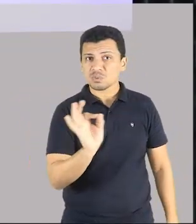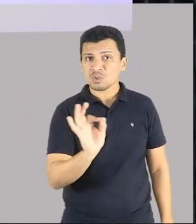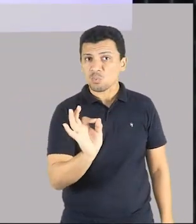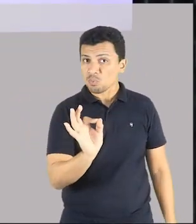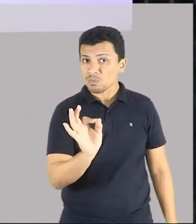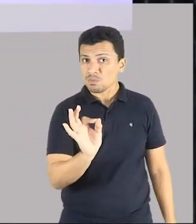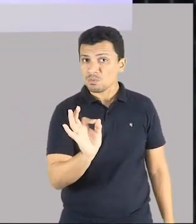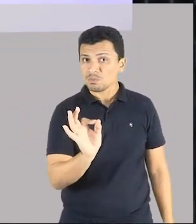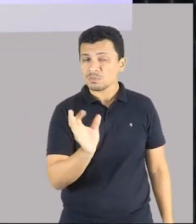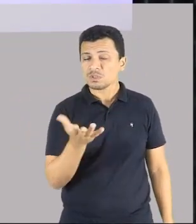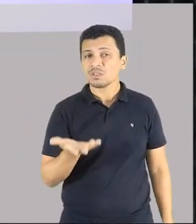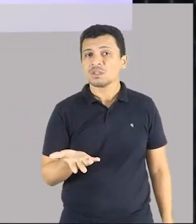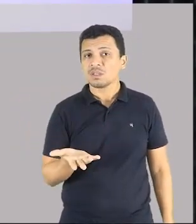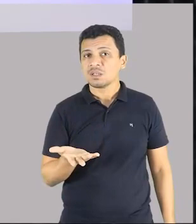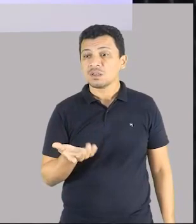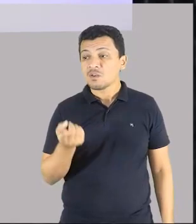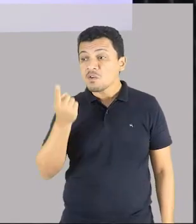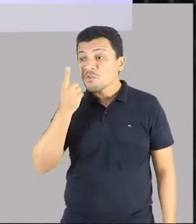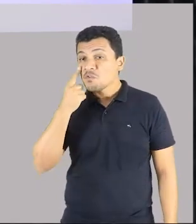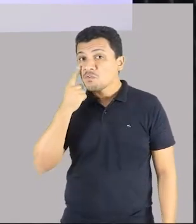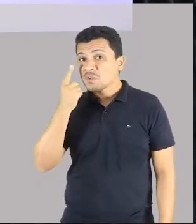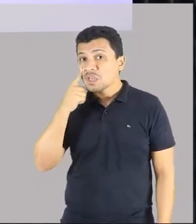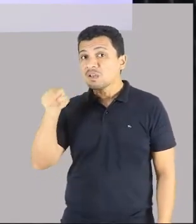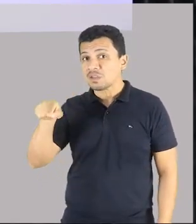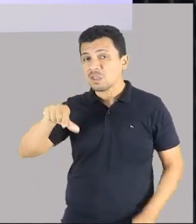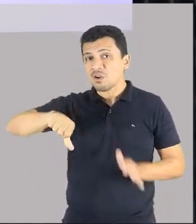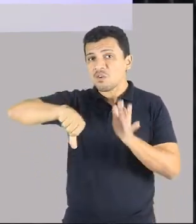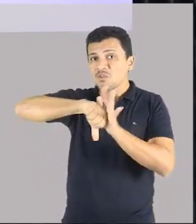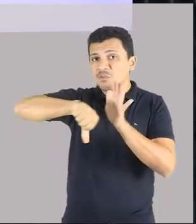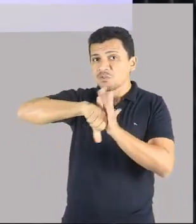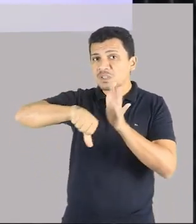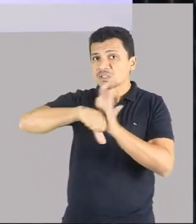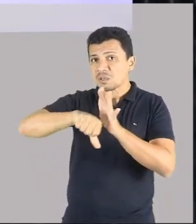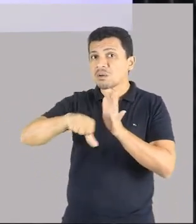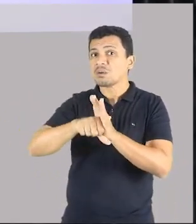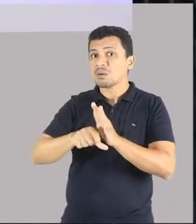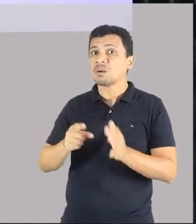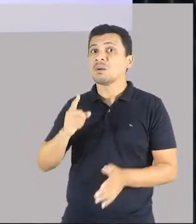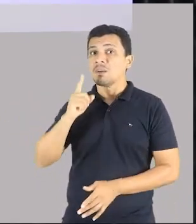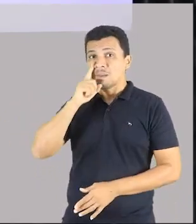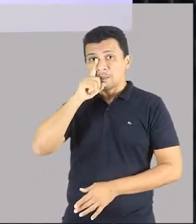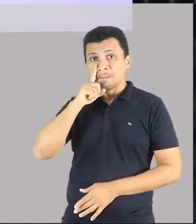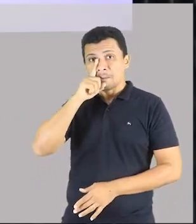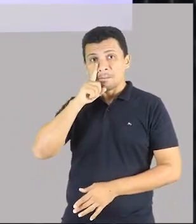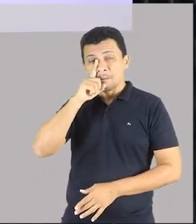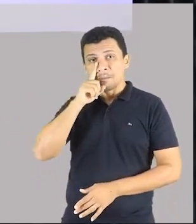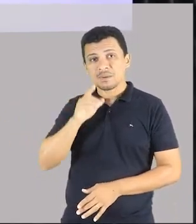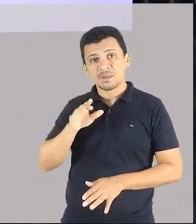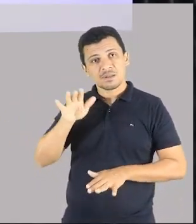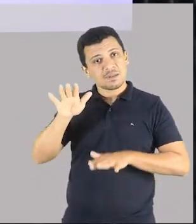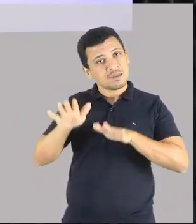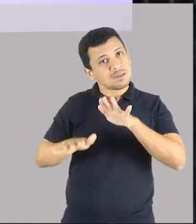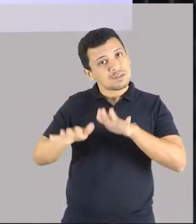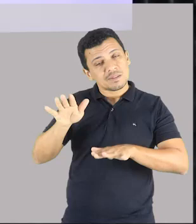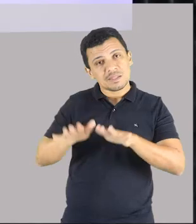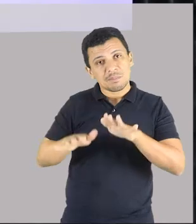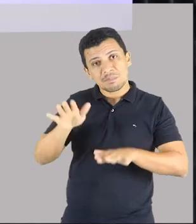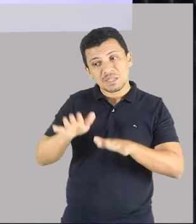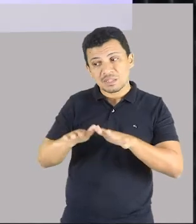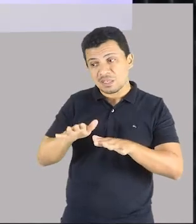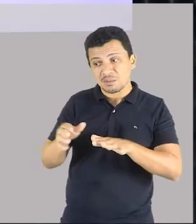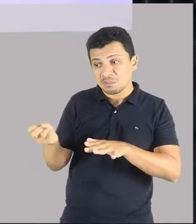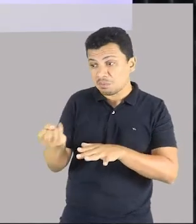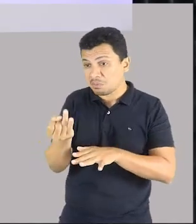pública, ele constata ali uma infração ambiental grave, a depender do tamanho